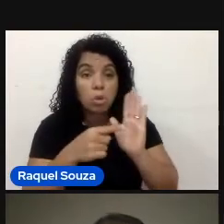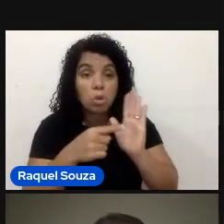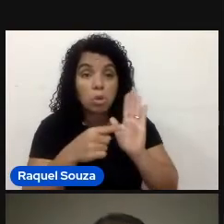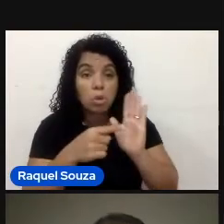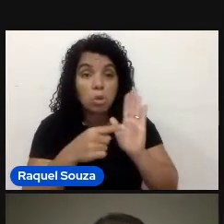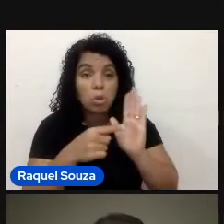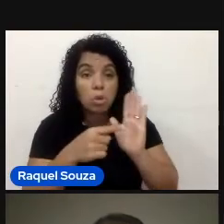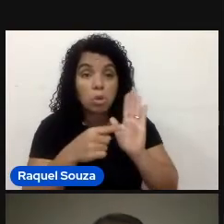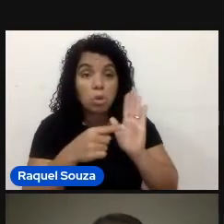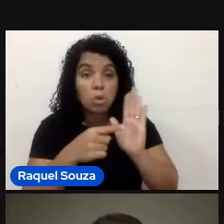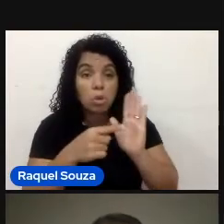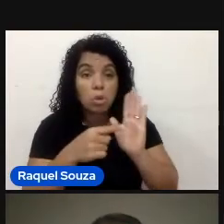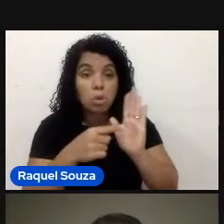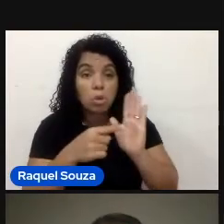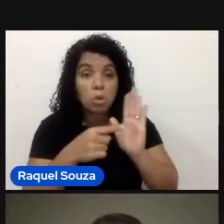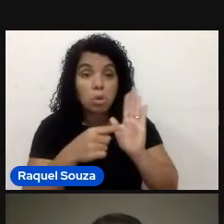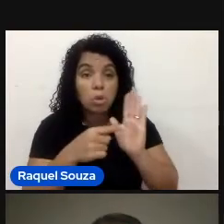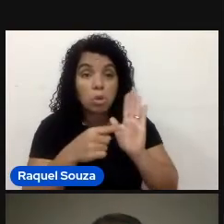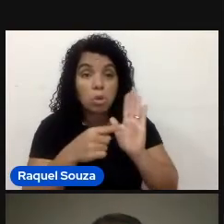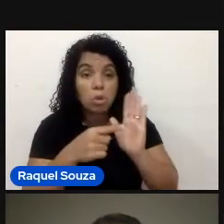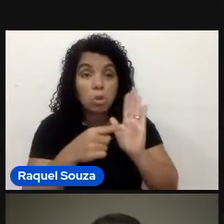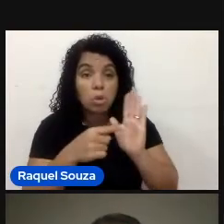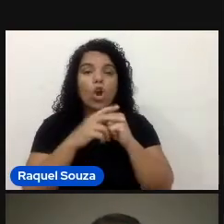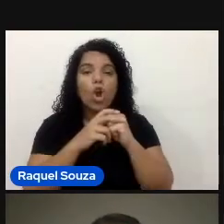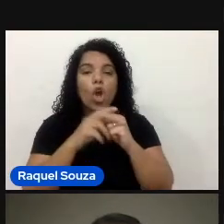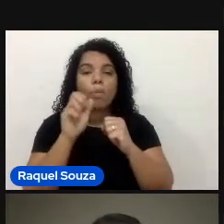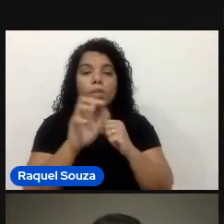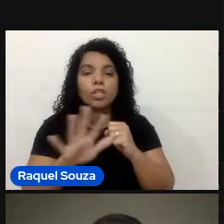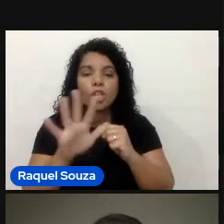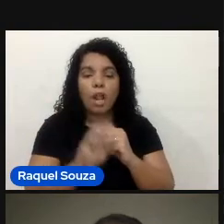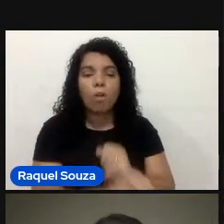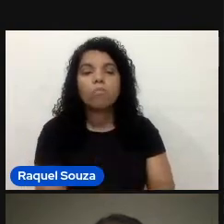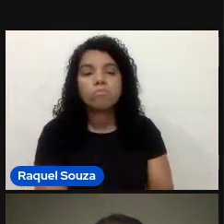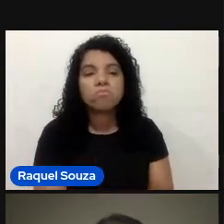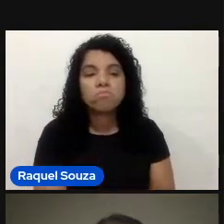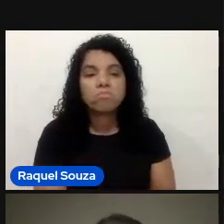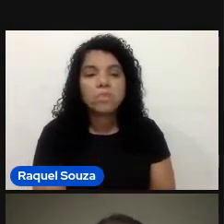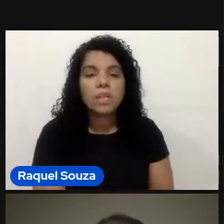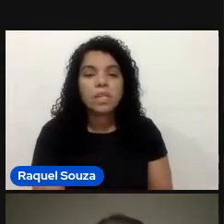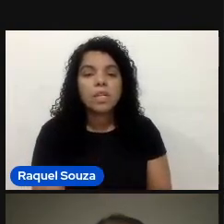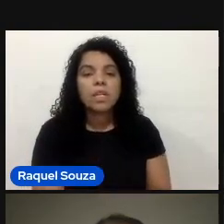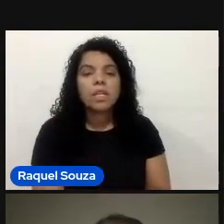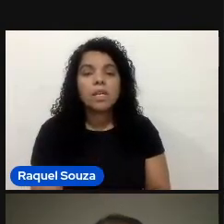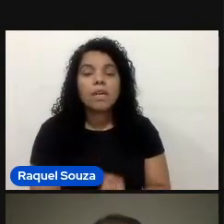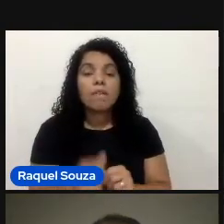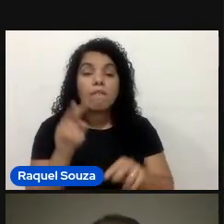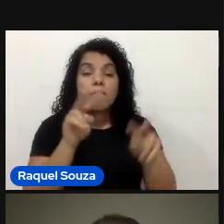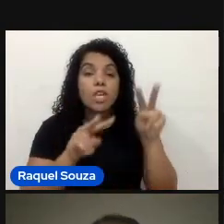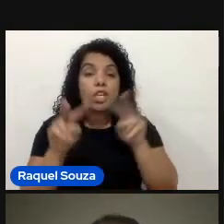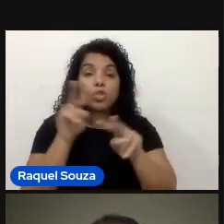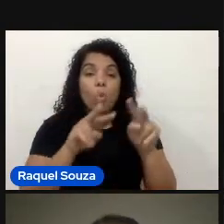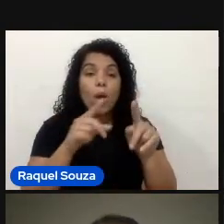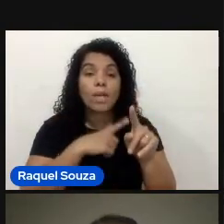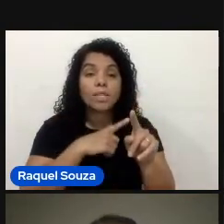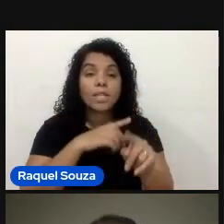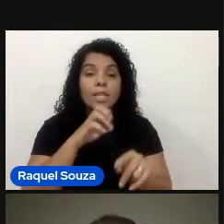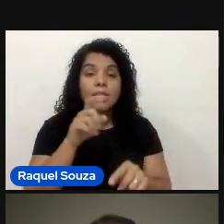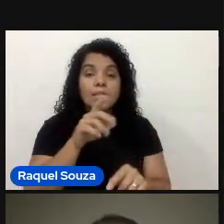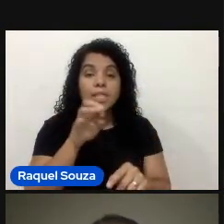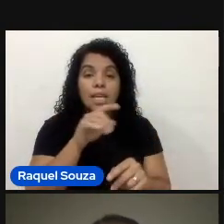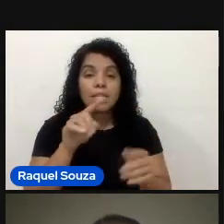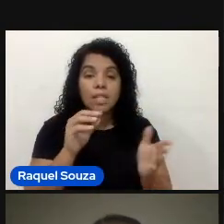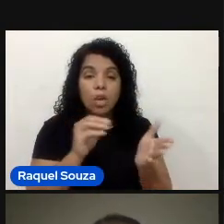e configurações do Chrome em geral aqui, de flags do Chrome. E os visuais estão com essa extensão, só coloquei base